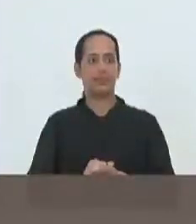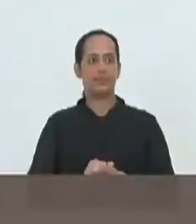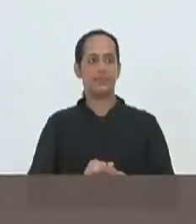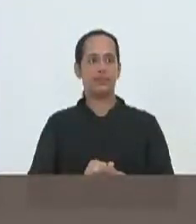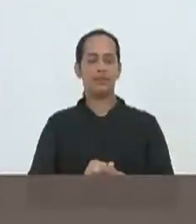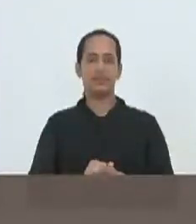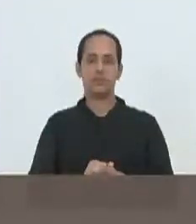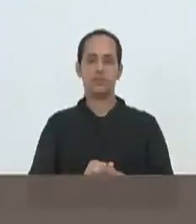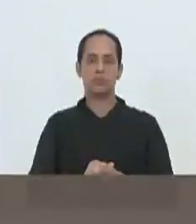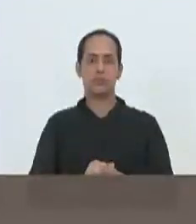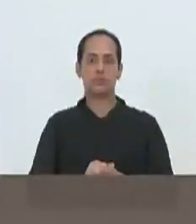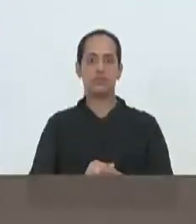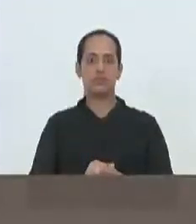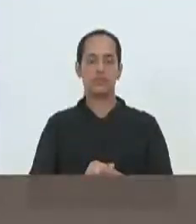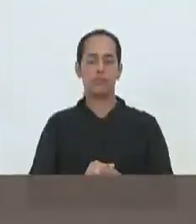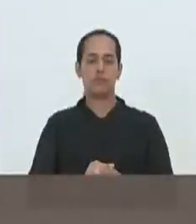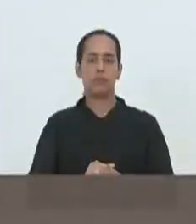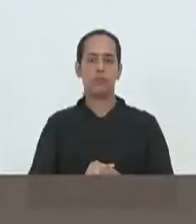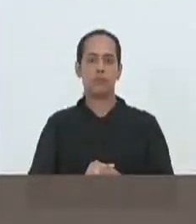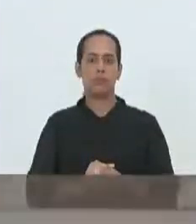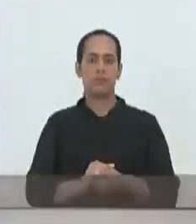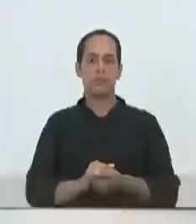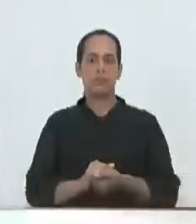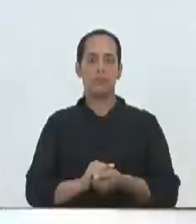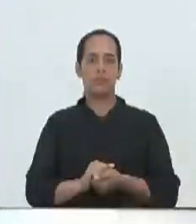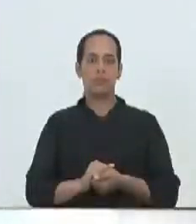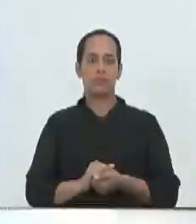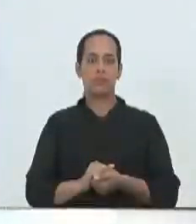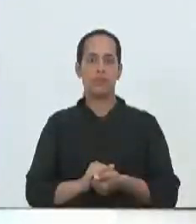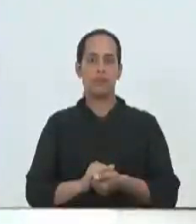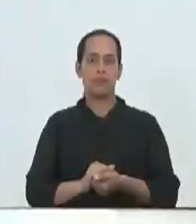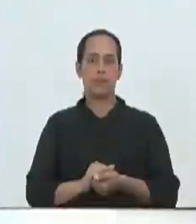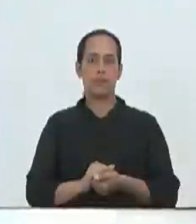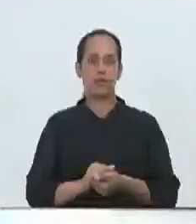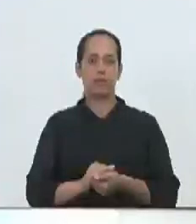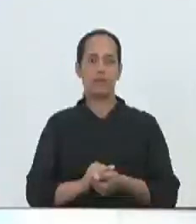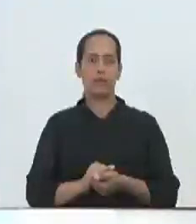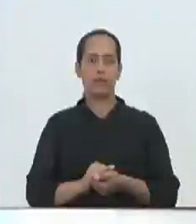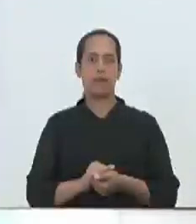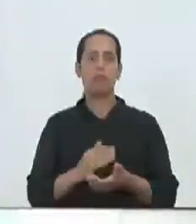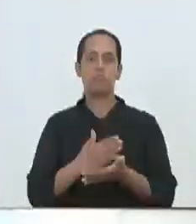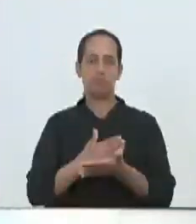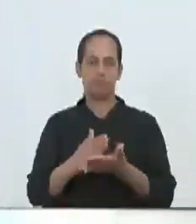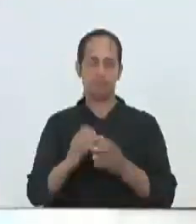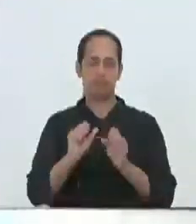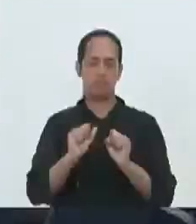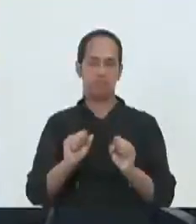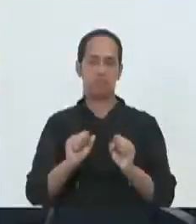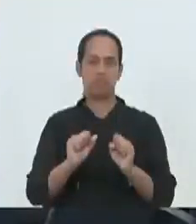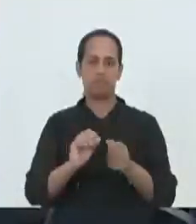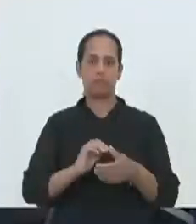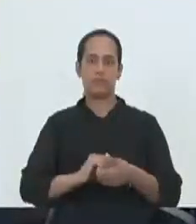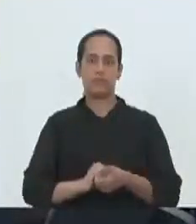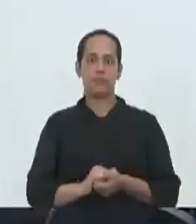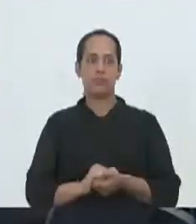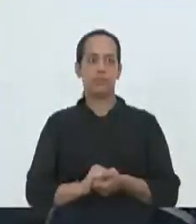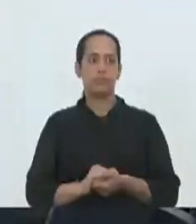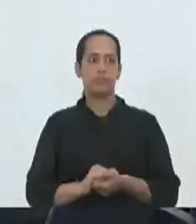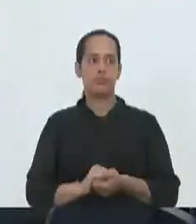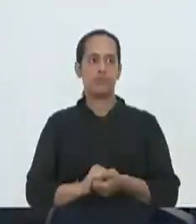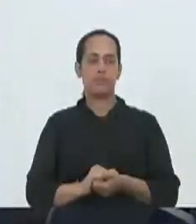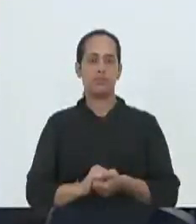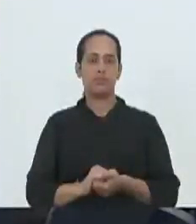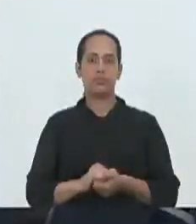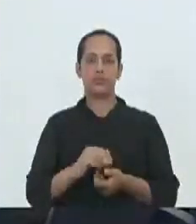S Eli Tom Naga Obrigado vamos lá Guilherme após a palavra